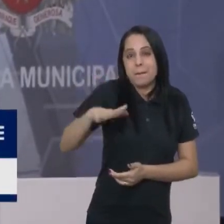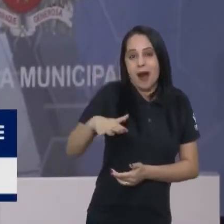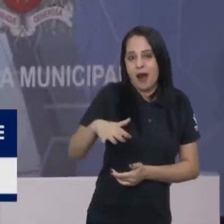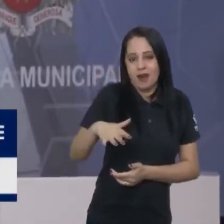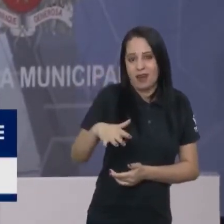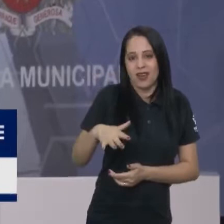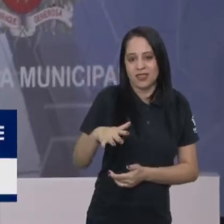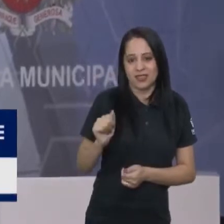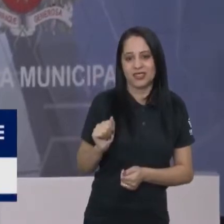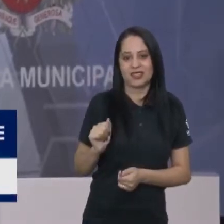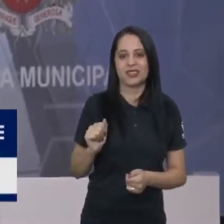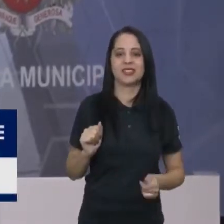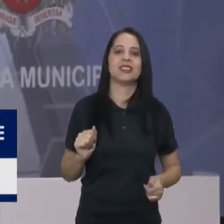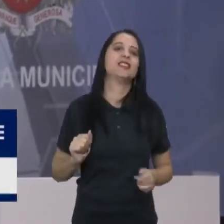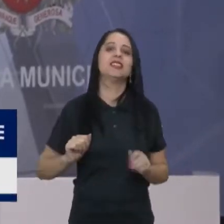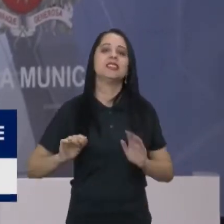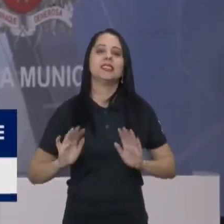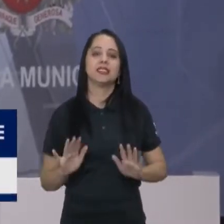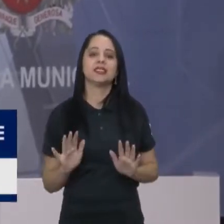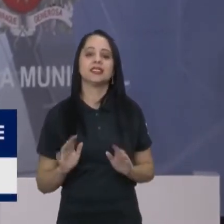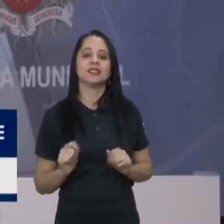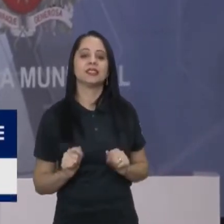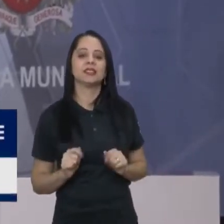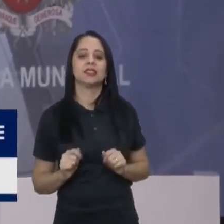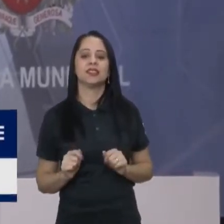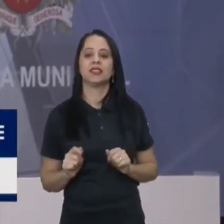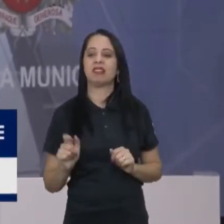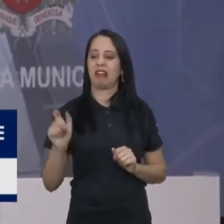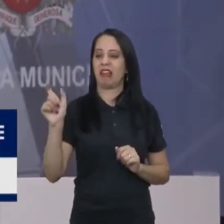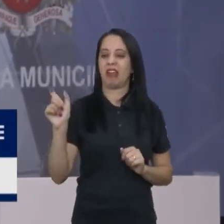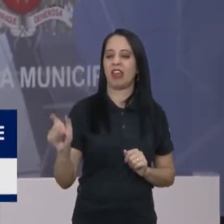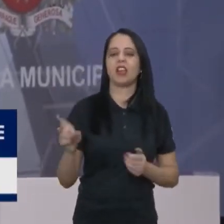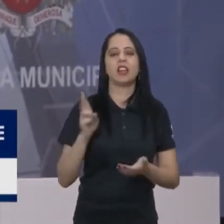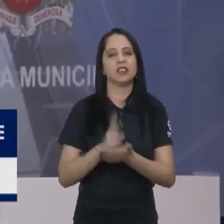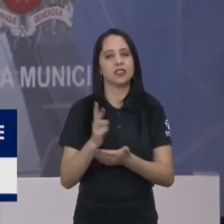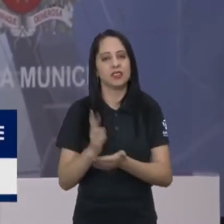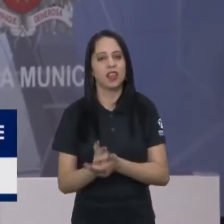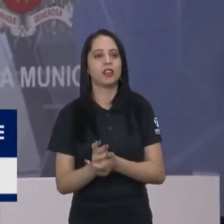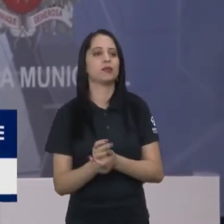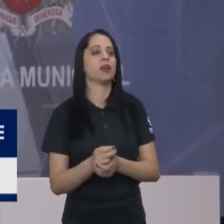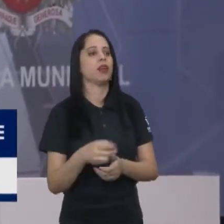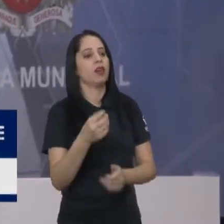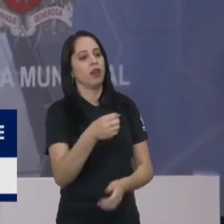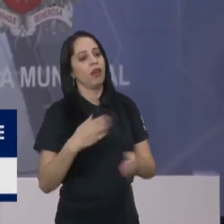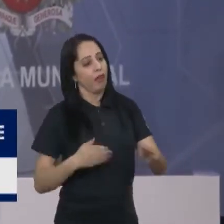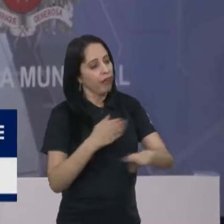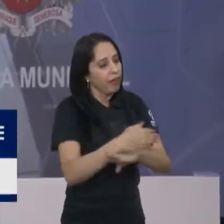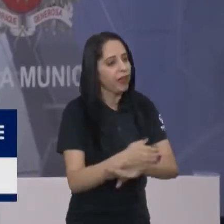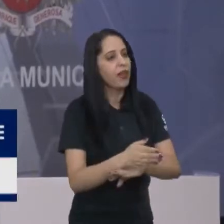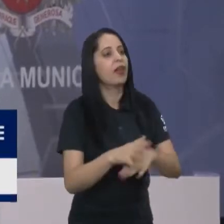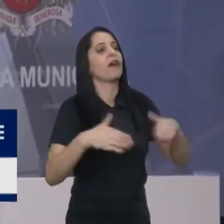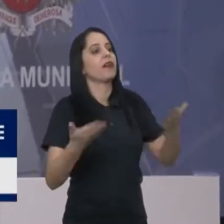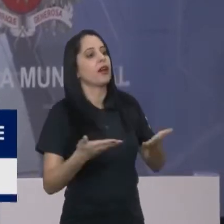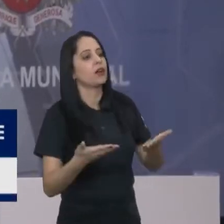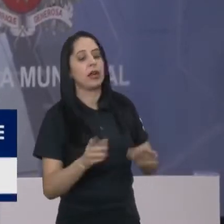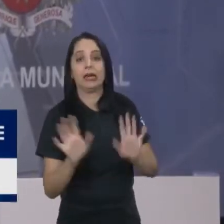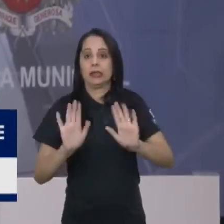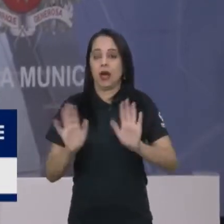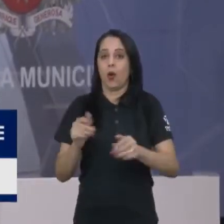Né, Santana, você lembra disso, né? E o Ricardo, participação fundamental. Entrava, abria a porta, entrava na porta e entrava. E agora? Não,